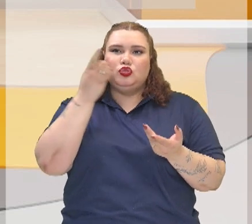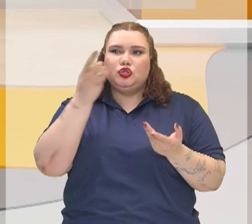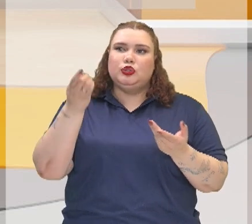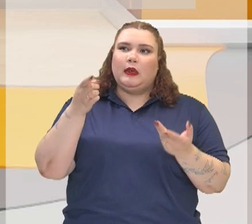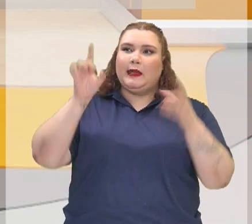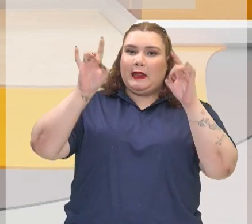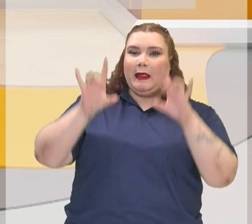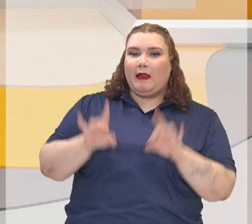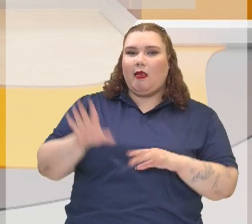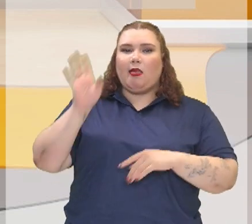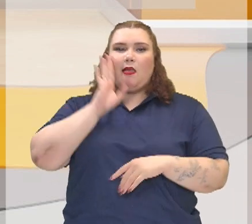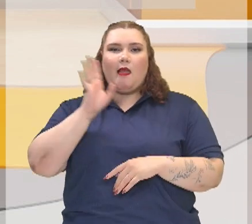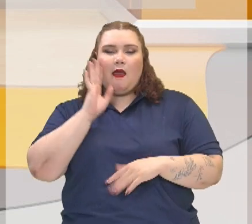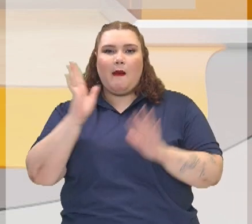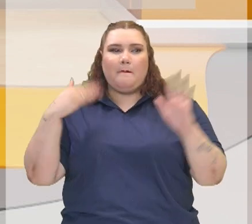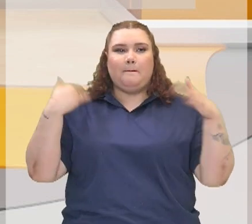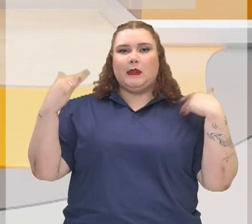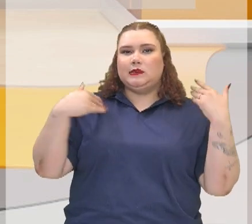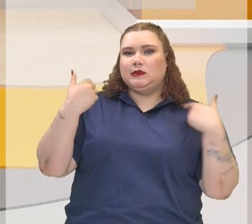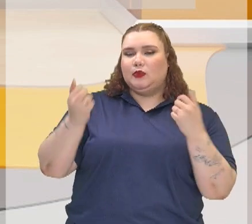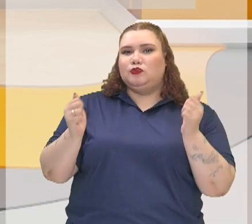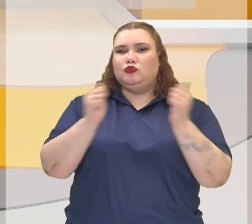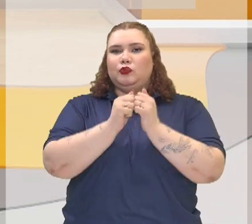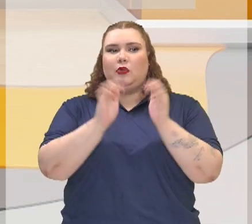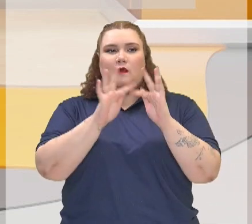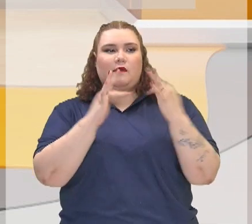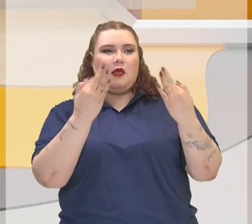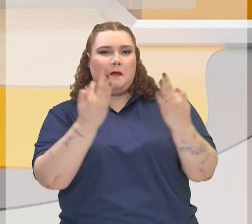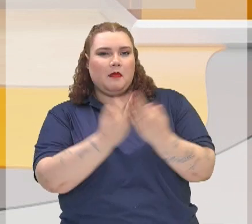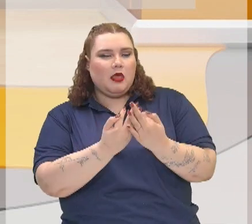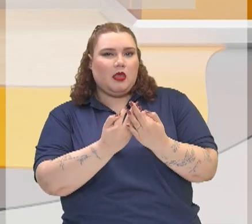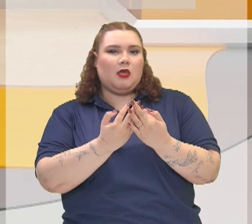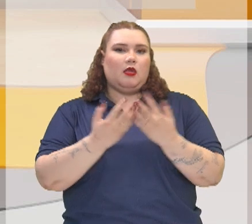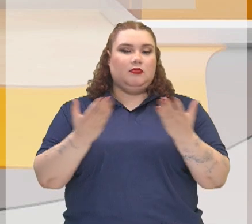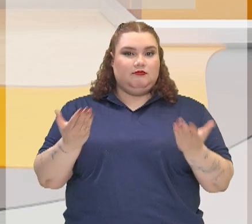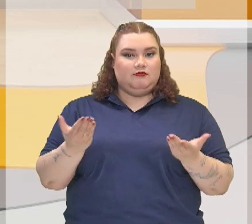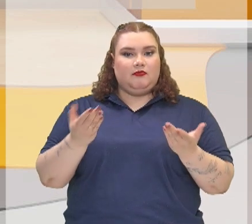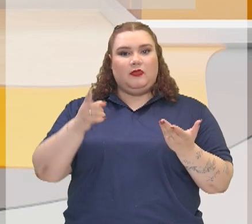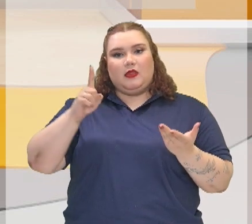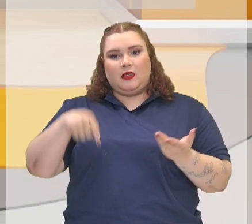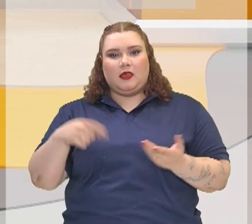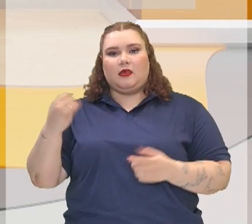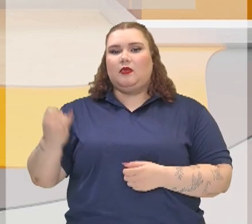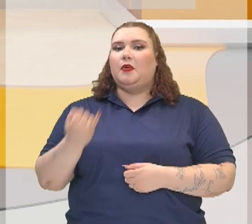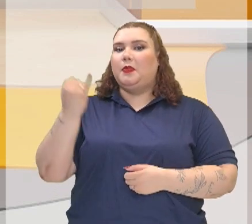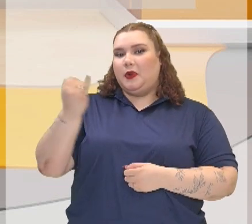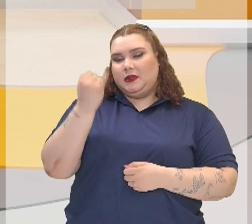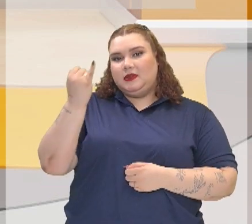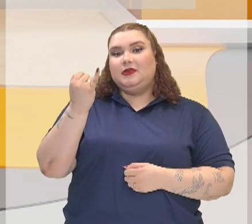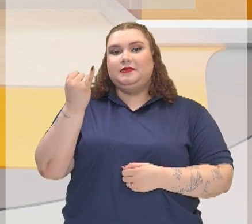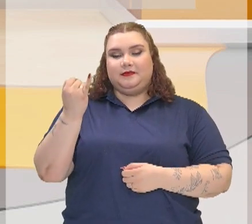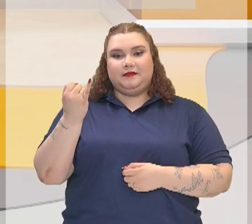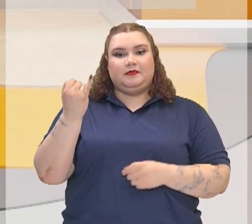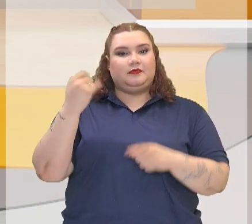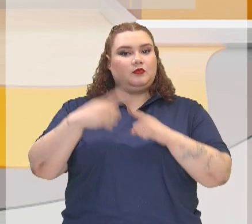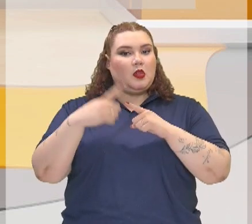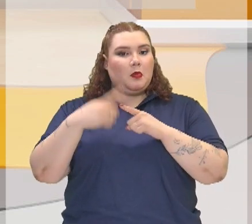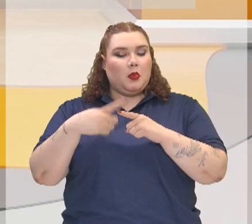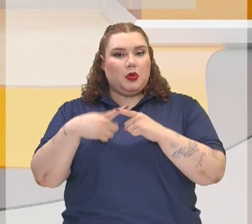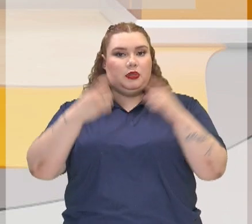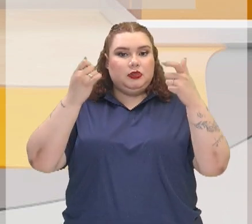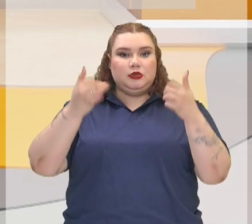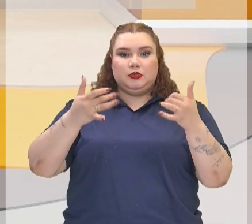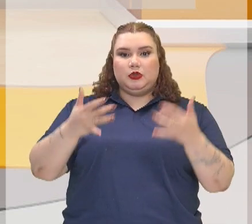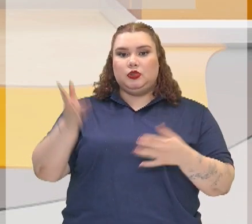de um passeio com a família, com o primo, com a prima. E isso tudo é muito importante, pois conta, né,